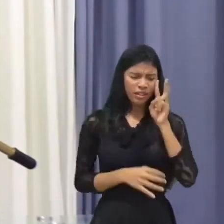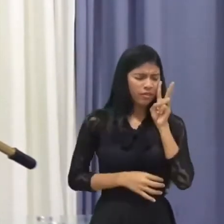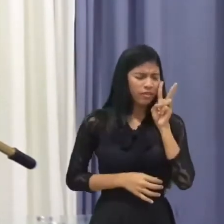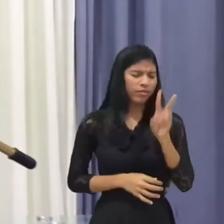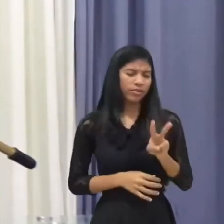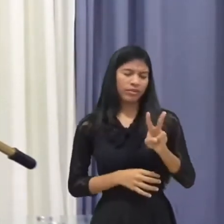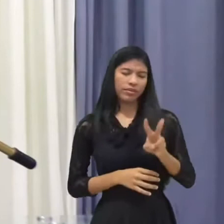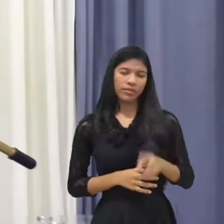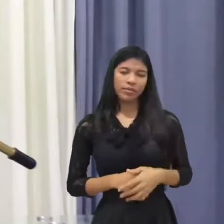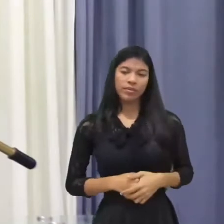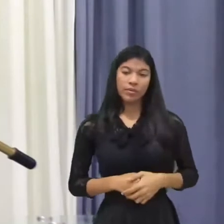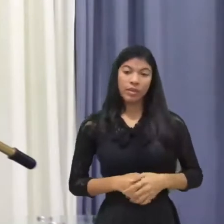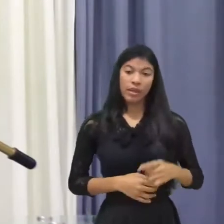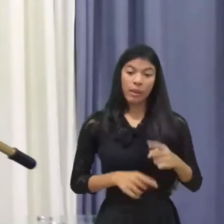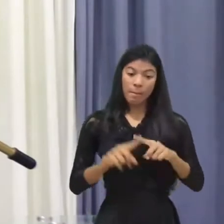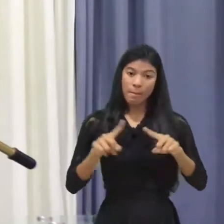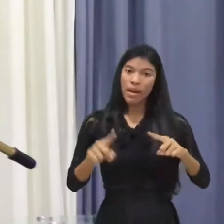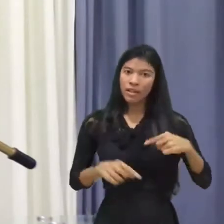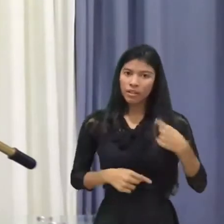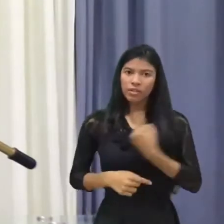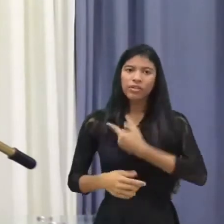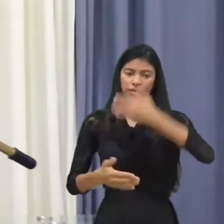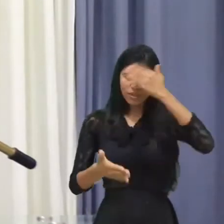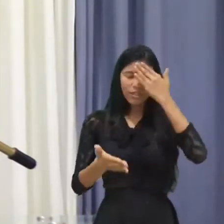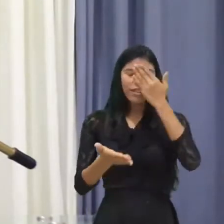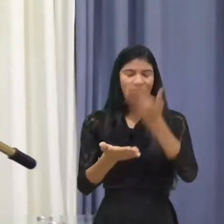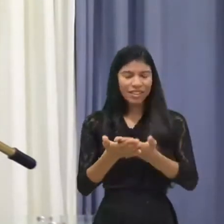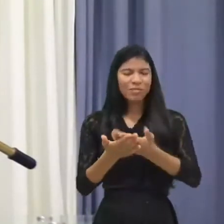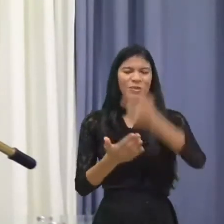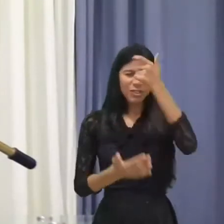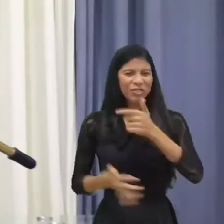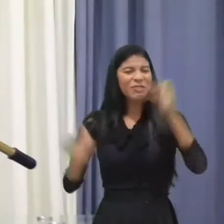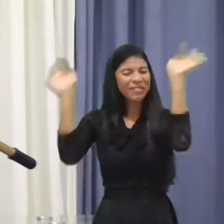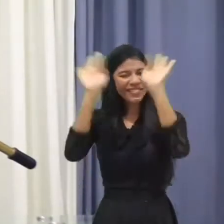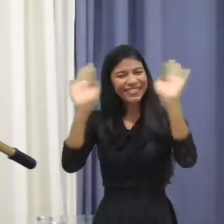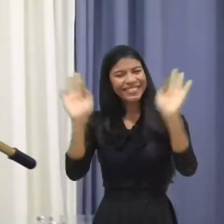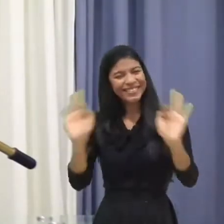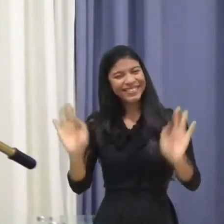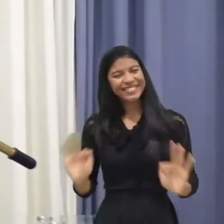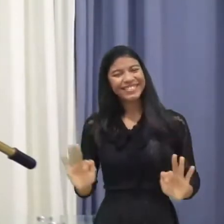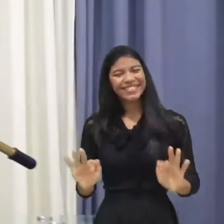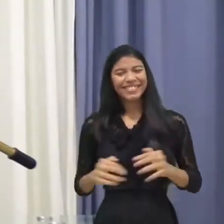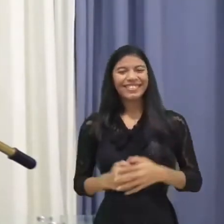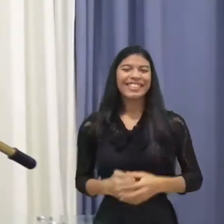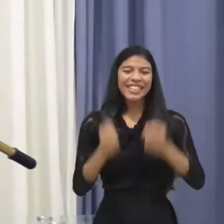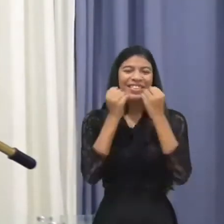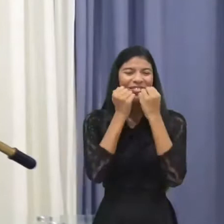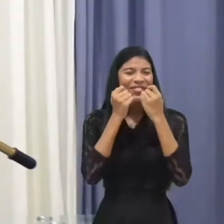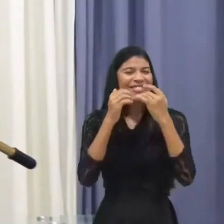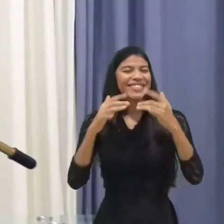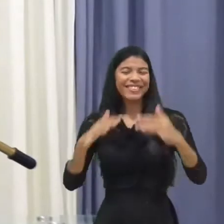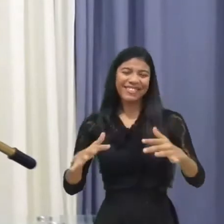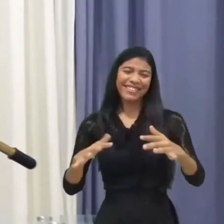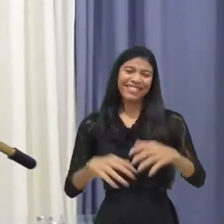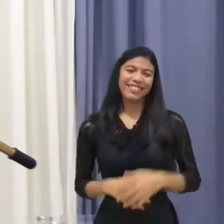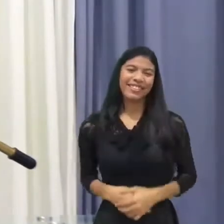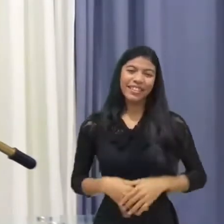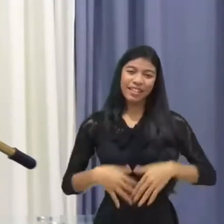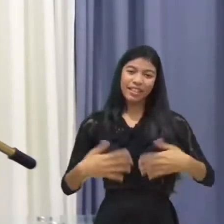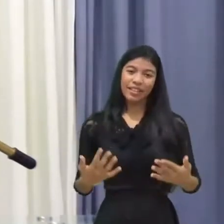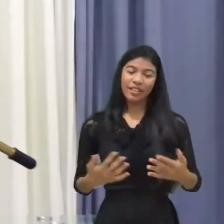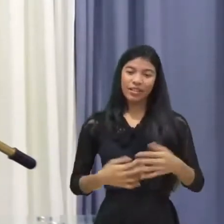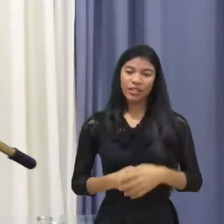face, mas nós cremos e por isso somos bem-aventurados. Então, desde que Jesus